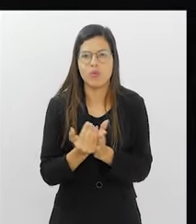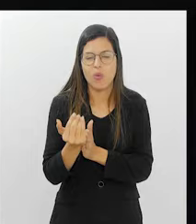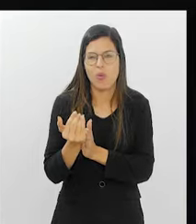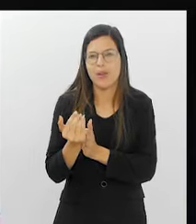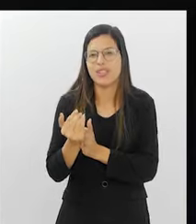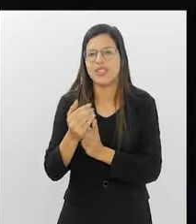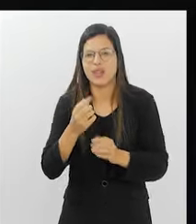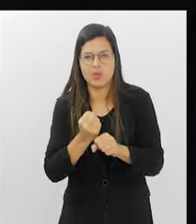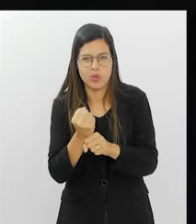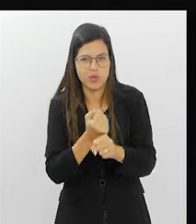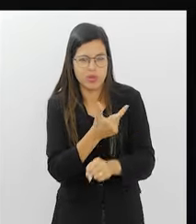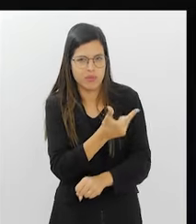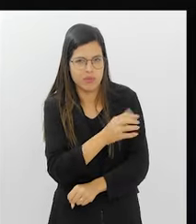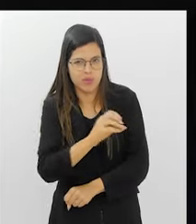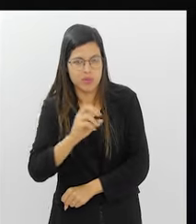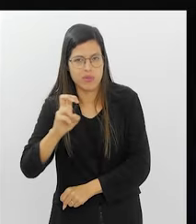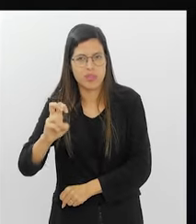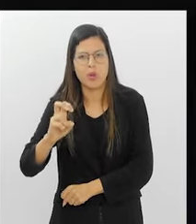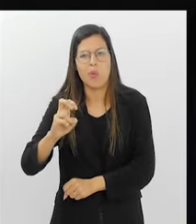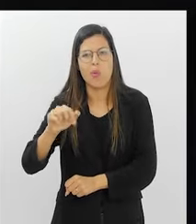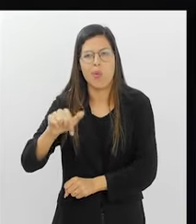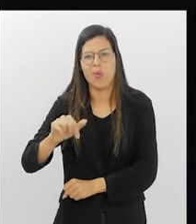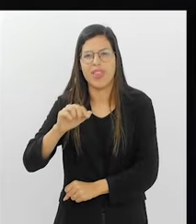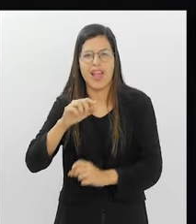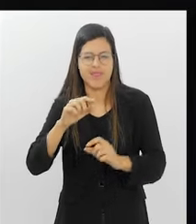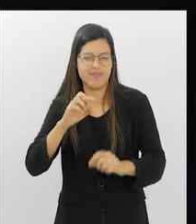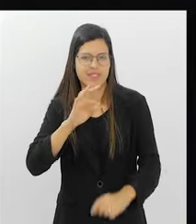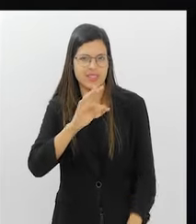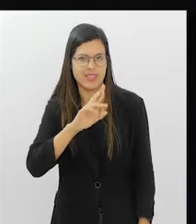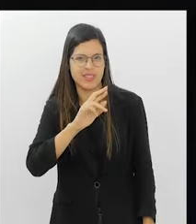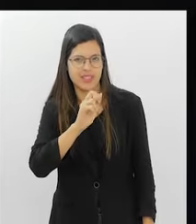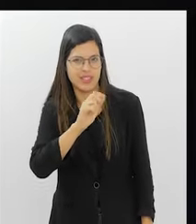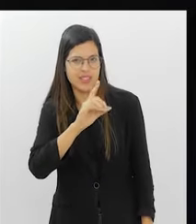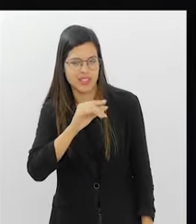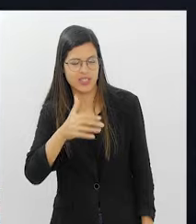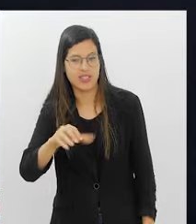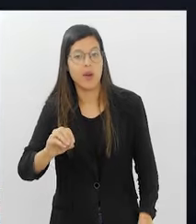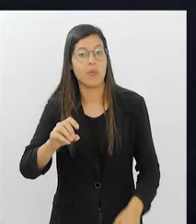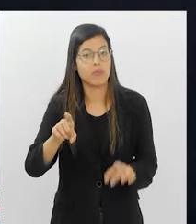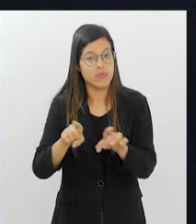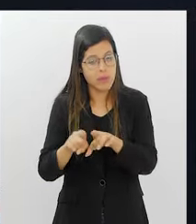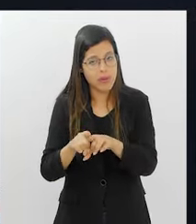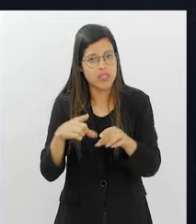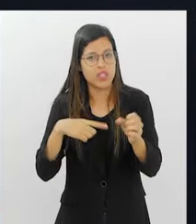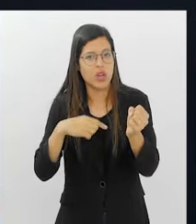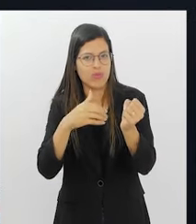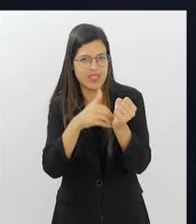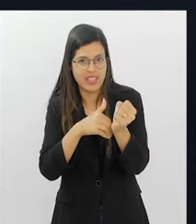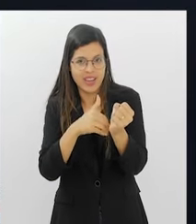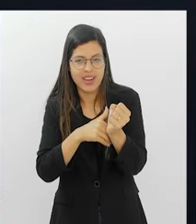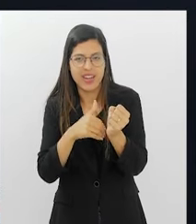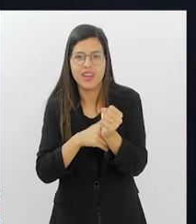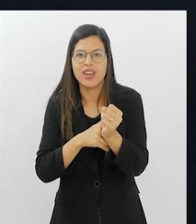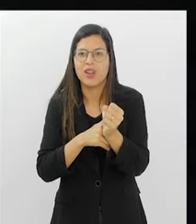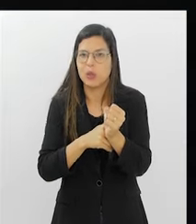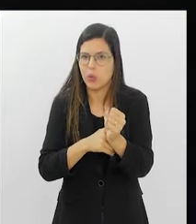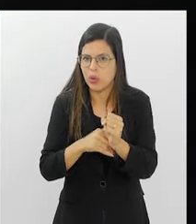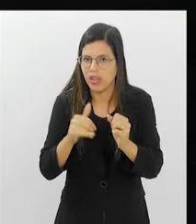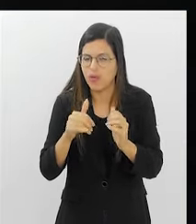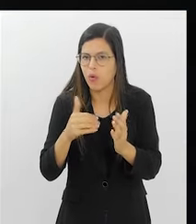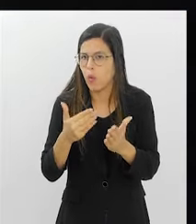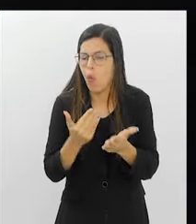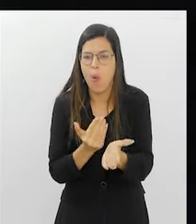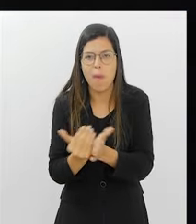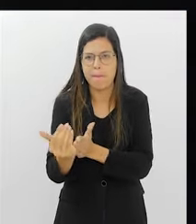tradição mas gosto de enfatizar O Segredo né que foi o lançamento da Priscila e o